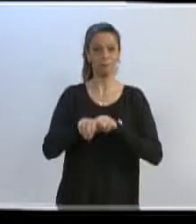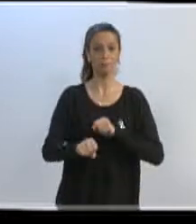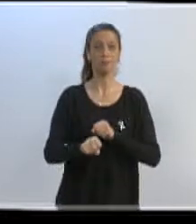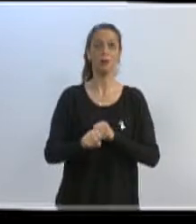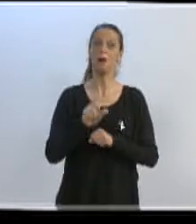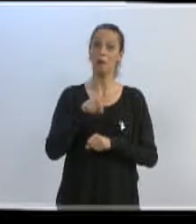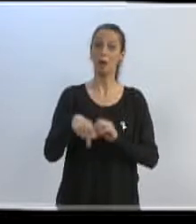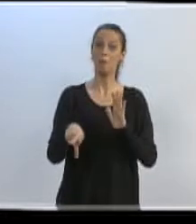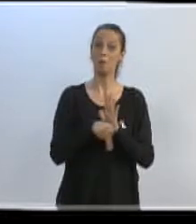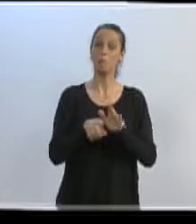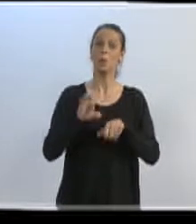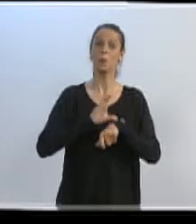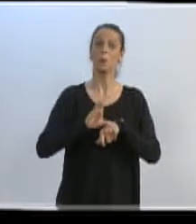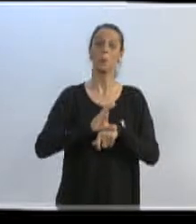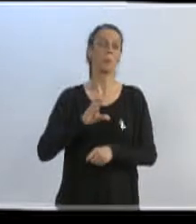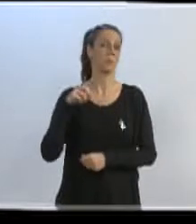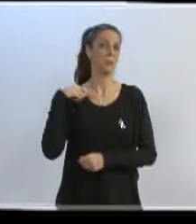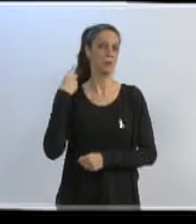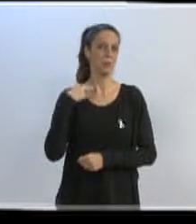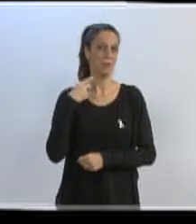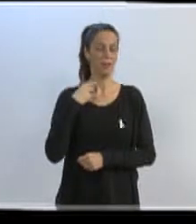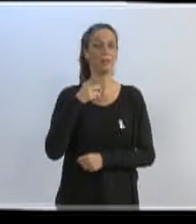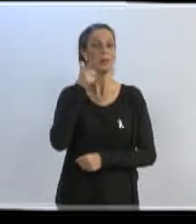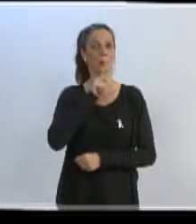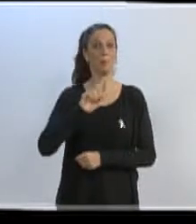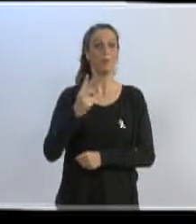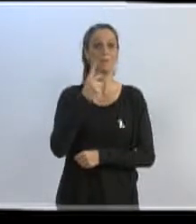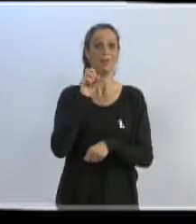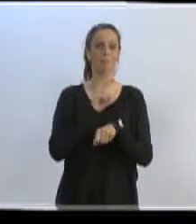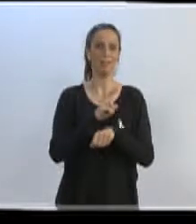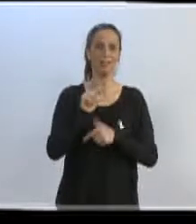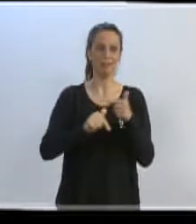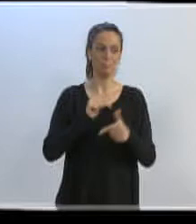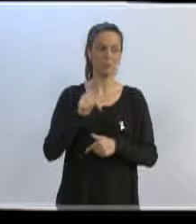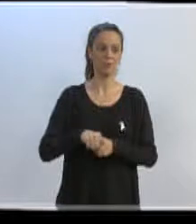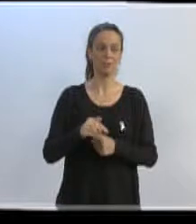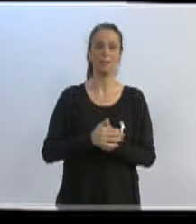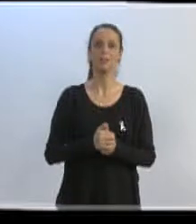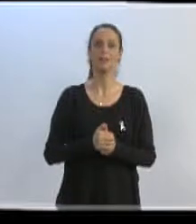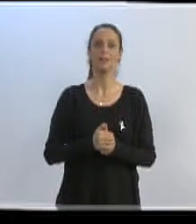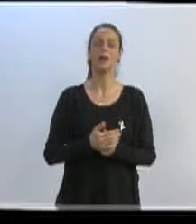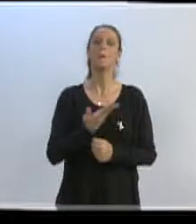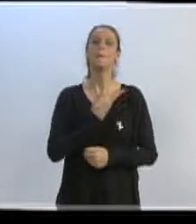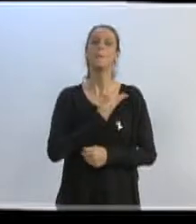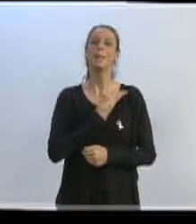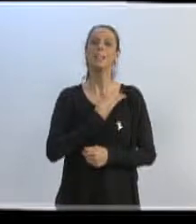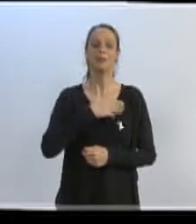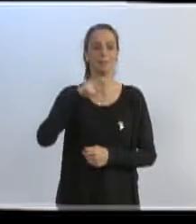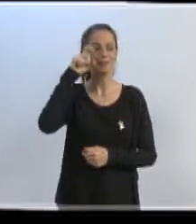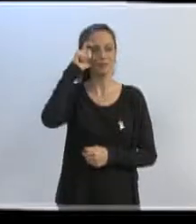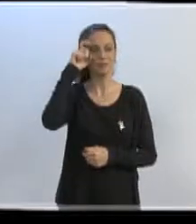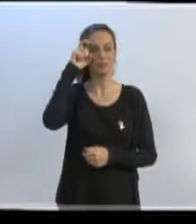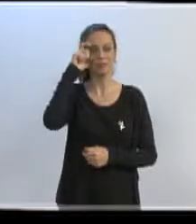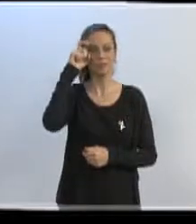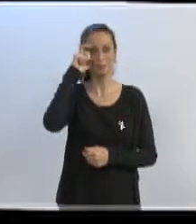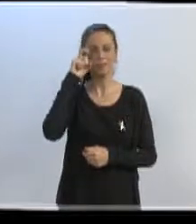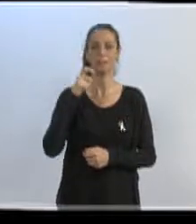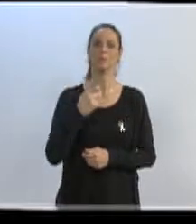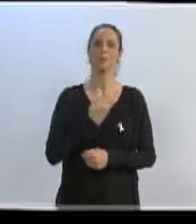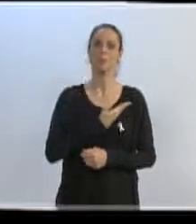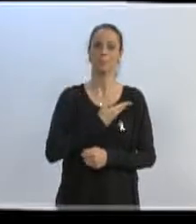doutora, oportunidade de emprego, primeiro emprego. Também tive a oportunidade, nobre parceiro Ari, da menina